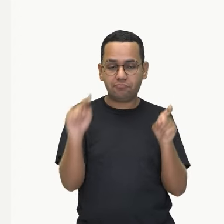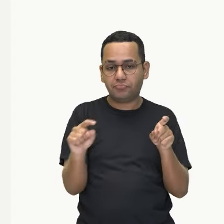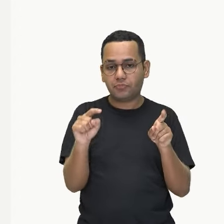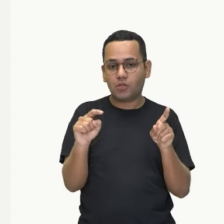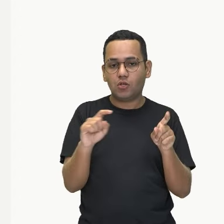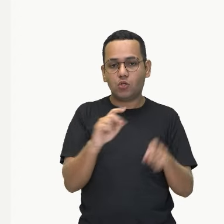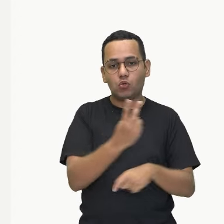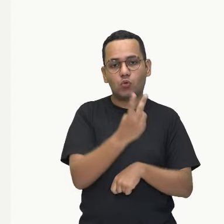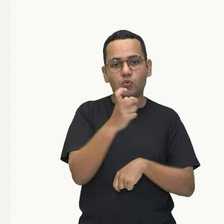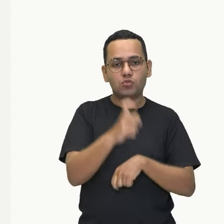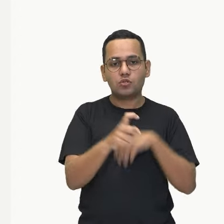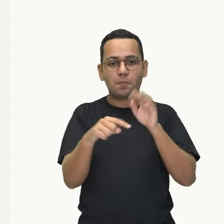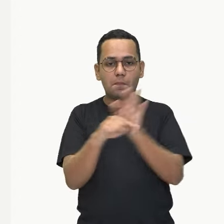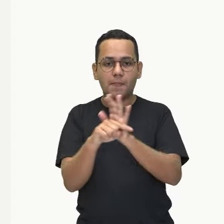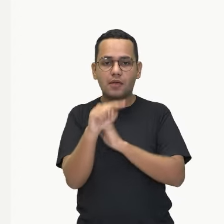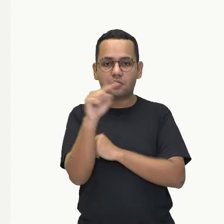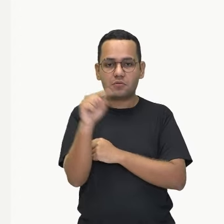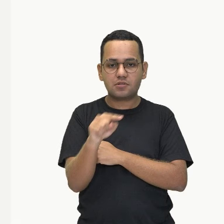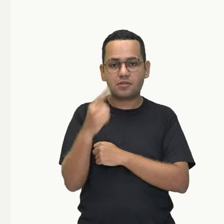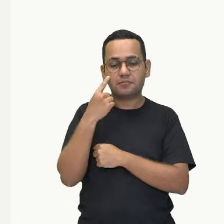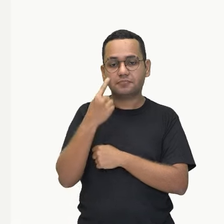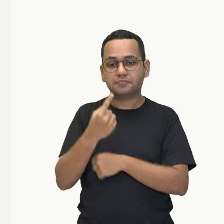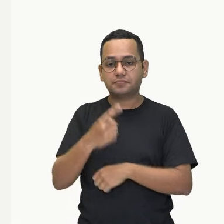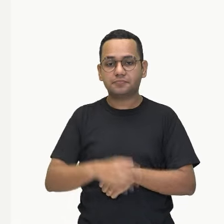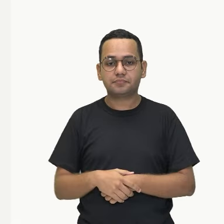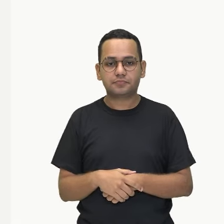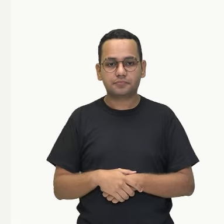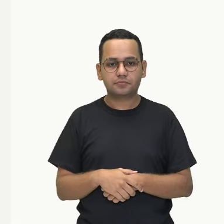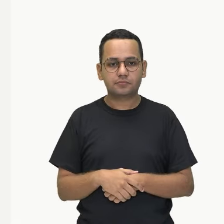2x menos z.